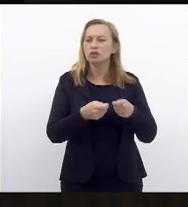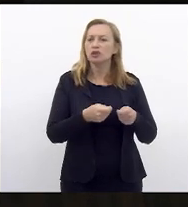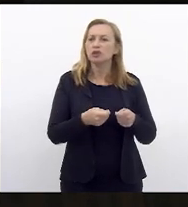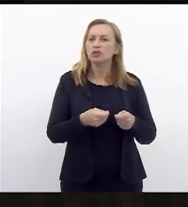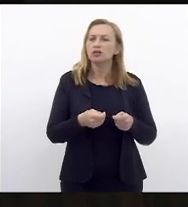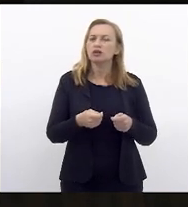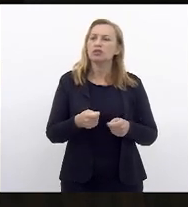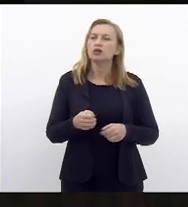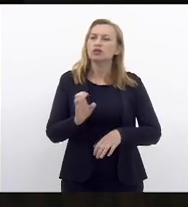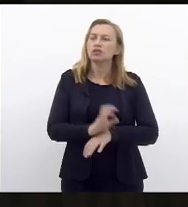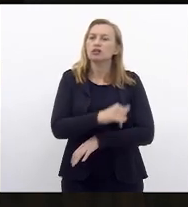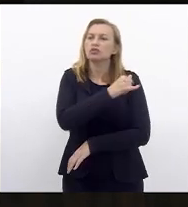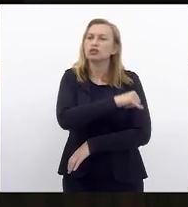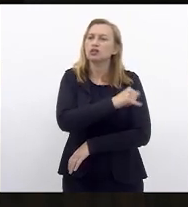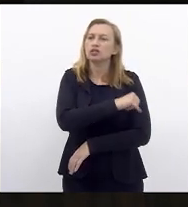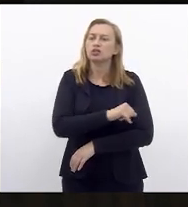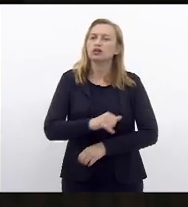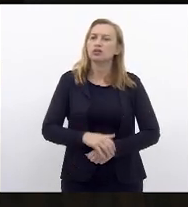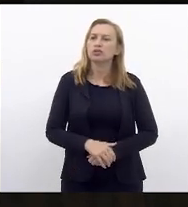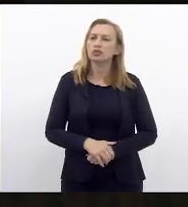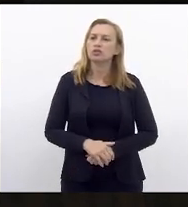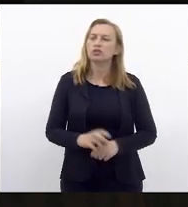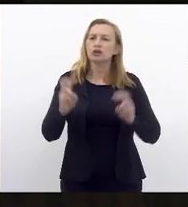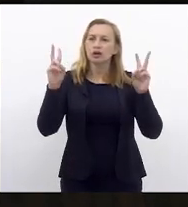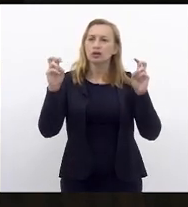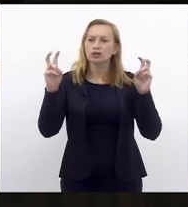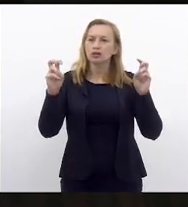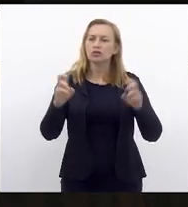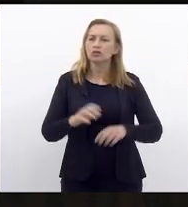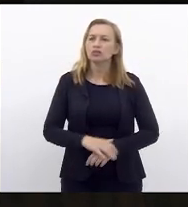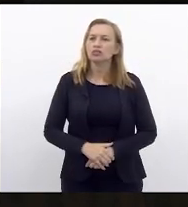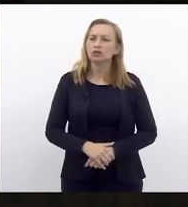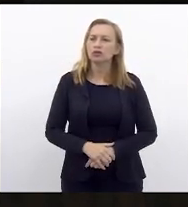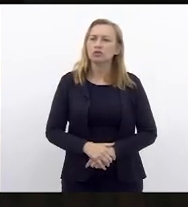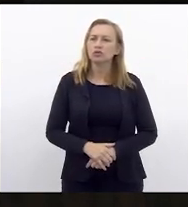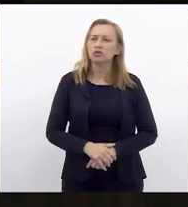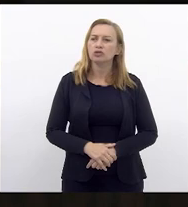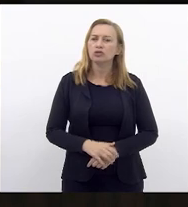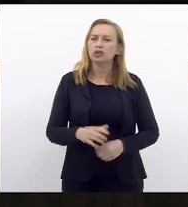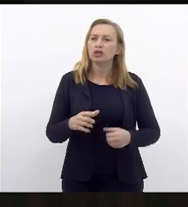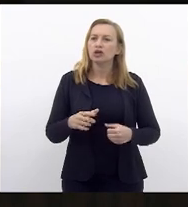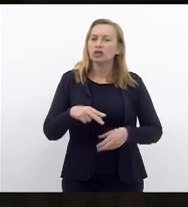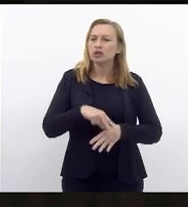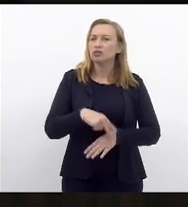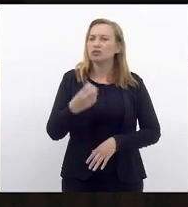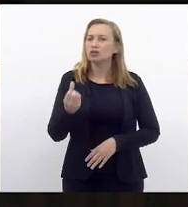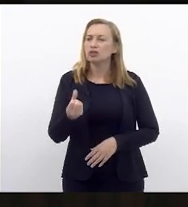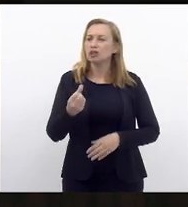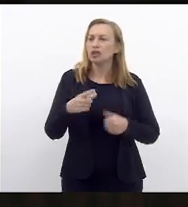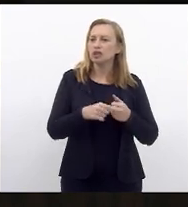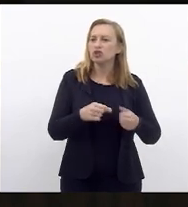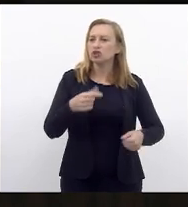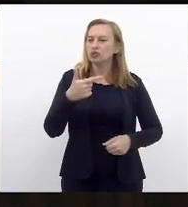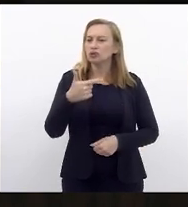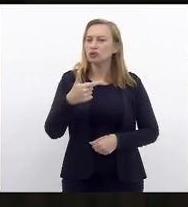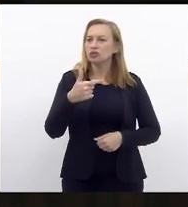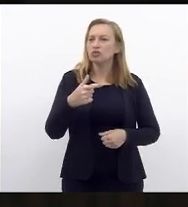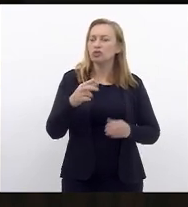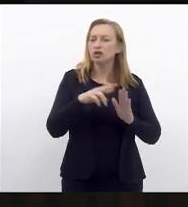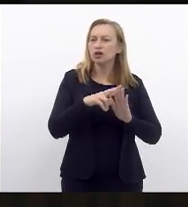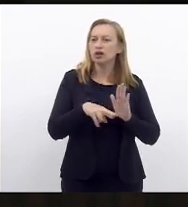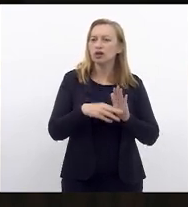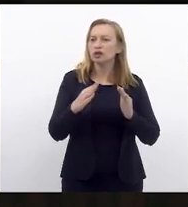Janeiro, a Genersa. Apreciação desta matéria obedecerá ao rito disposto no inciso 6º do artigo 242 do Regimento